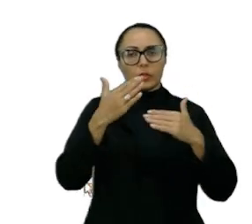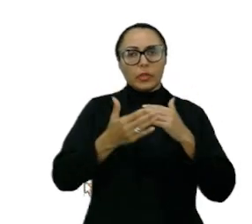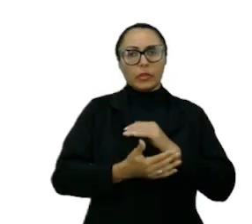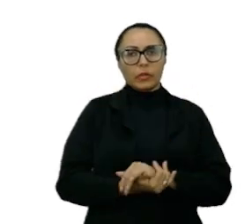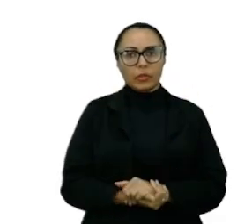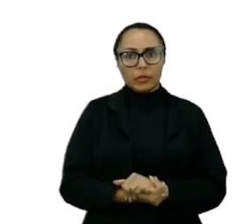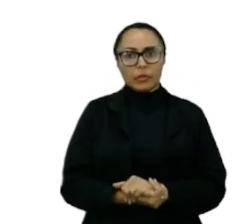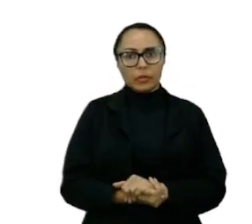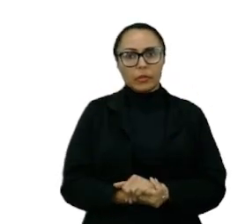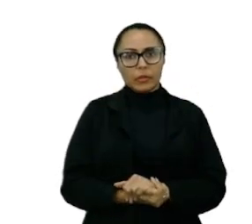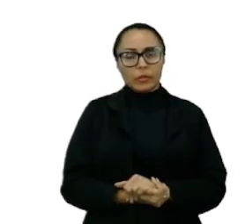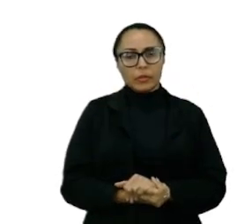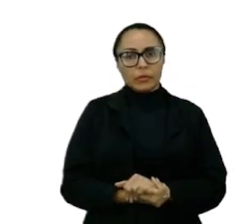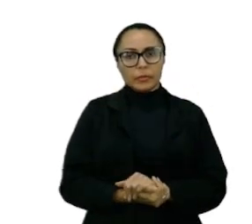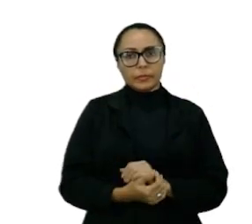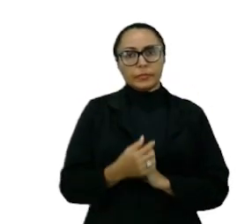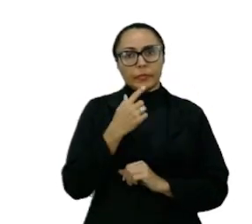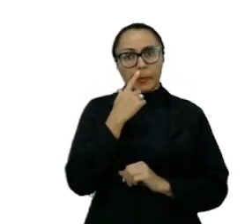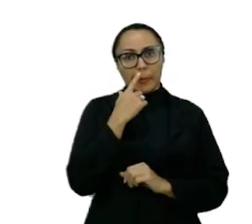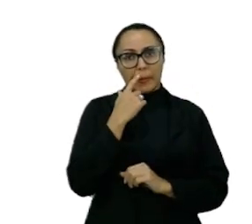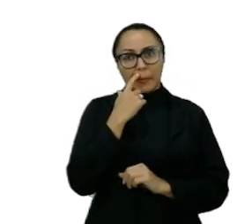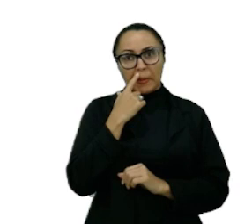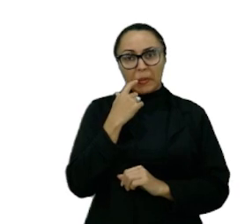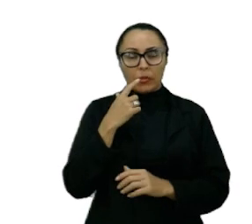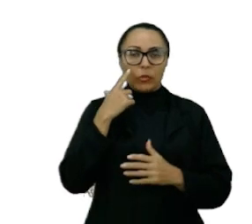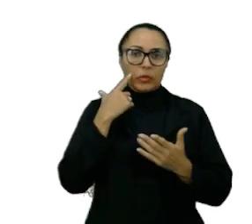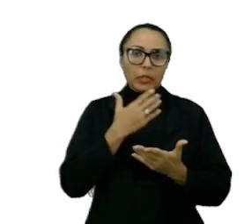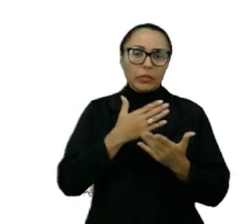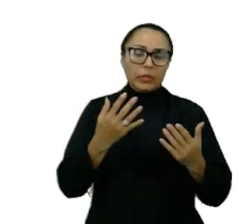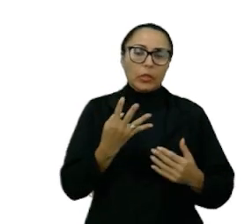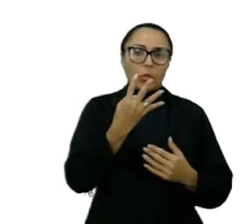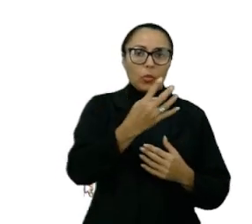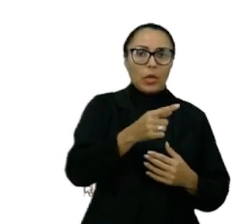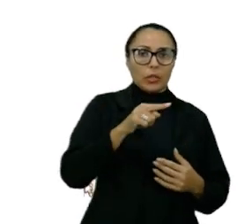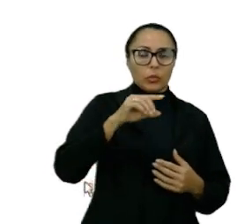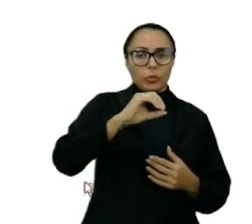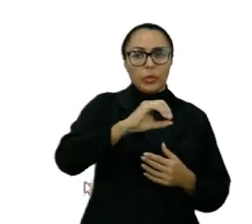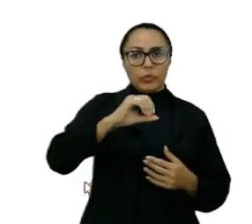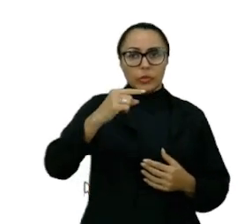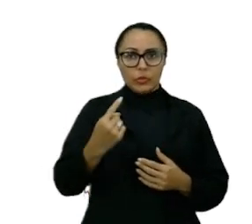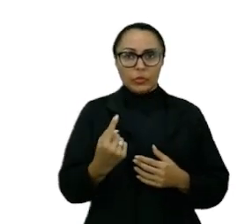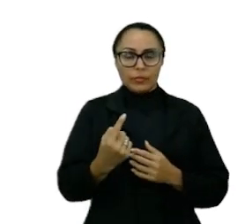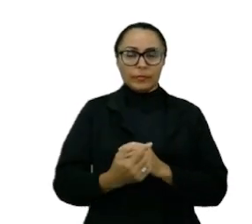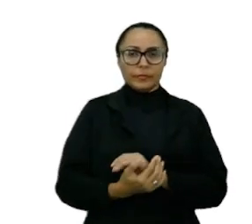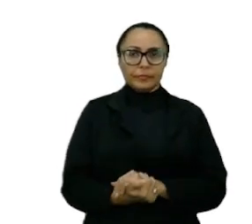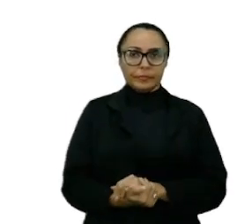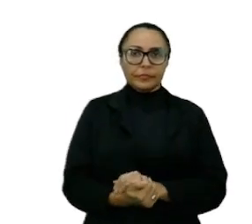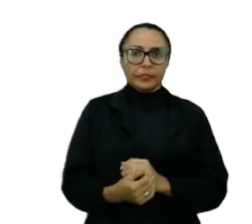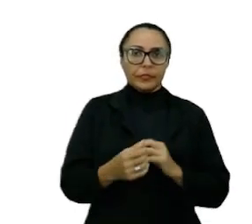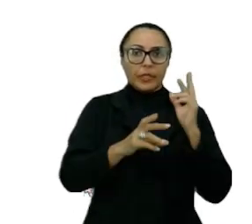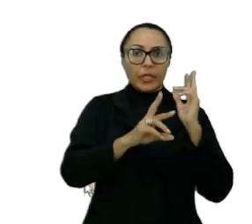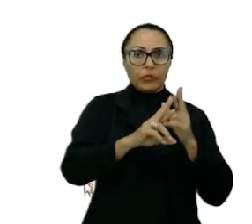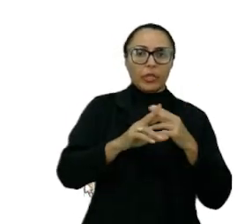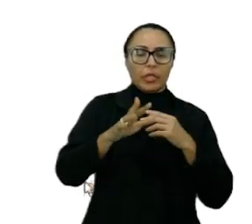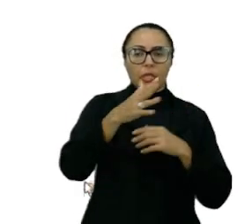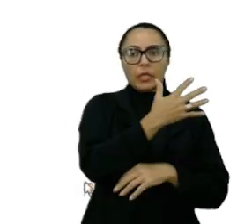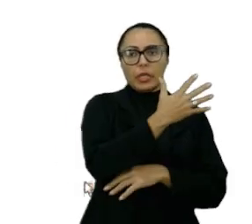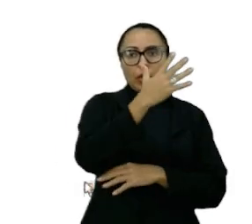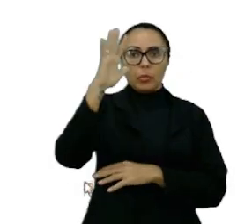operacionais. A outra ISO é a 4001, que ela é referente ao meio